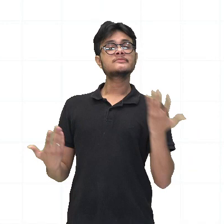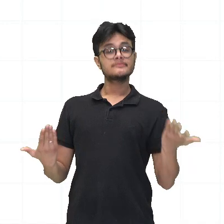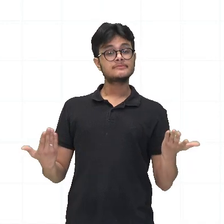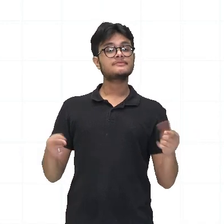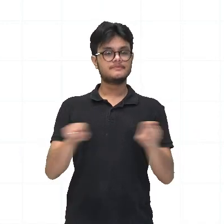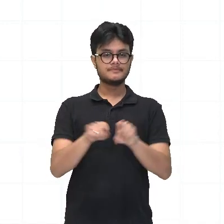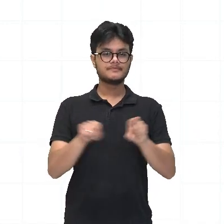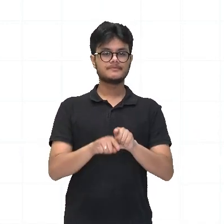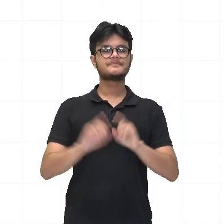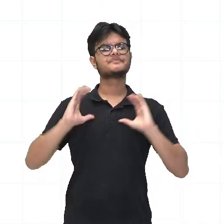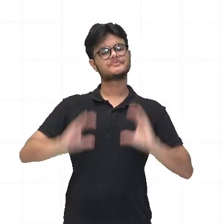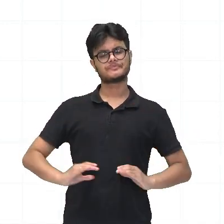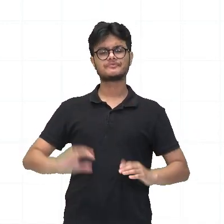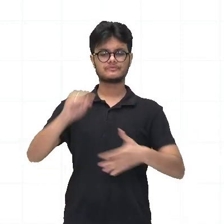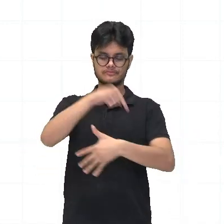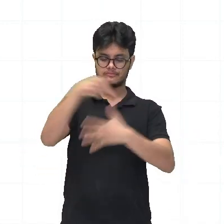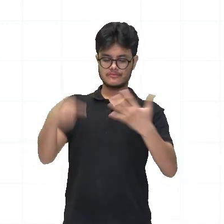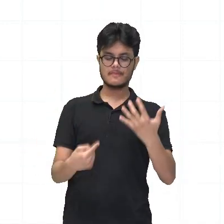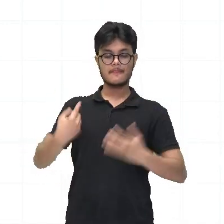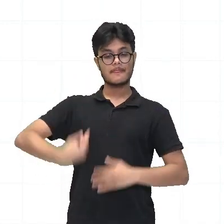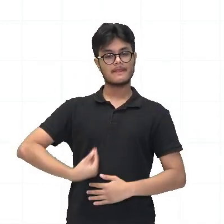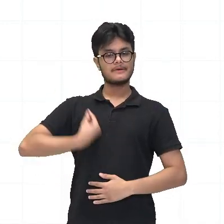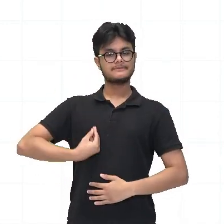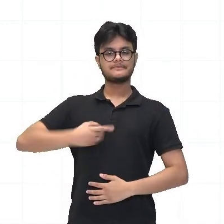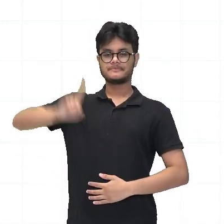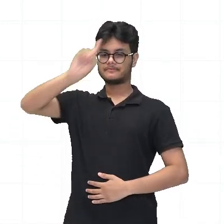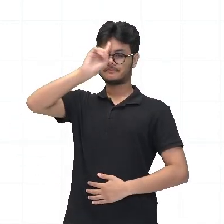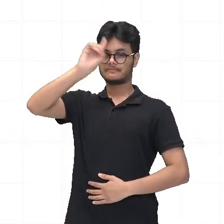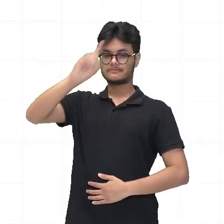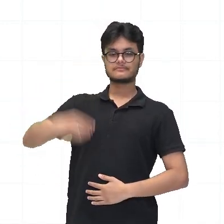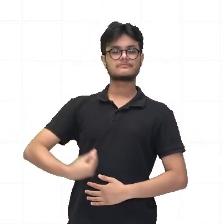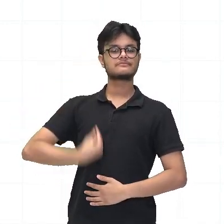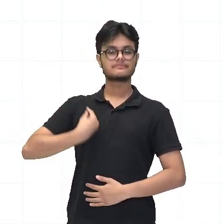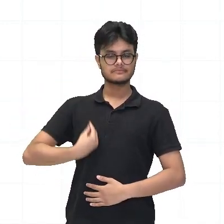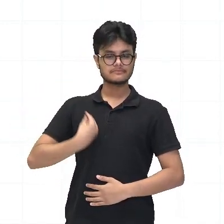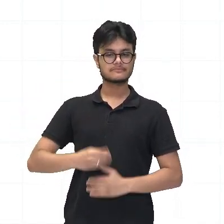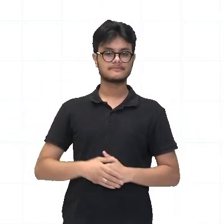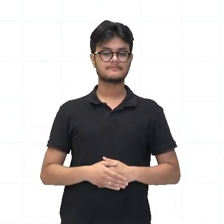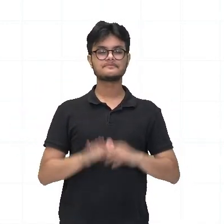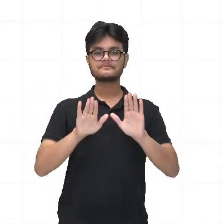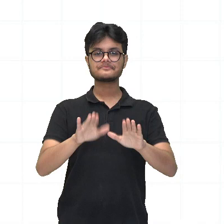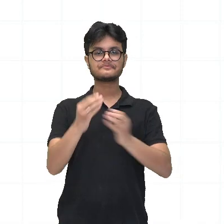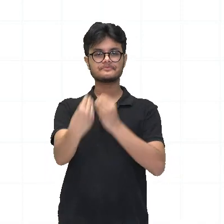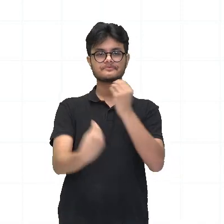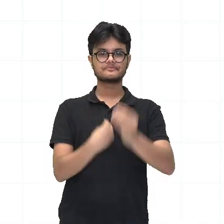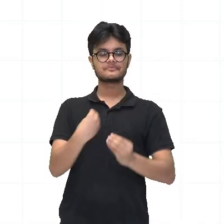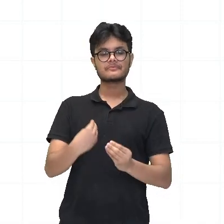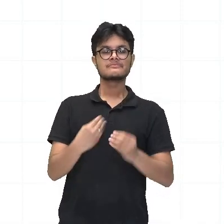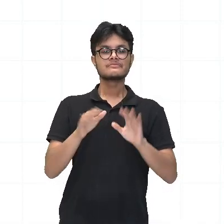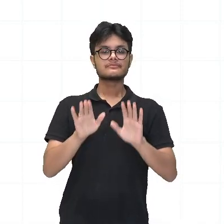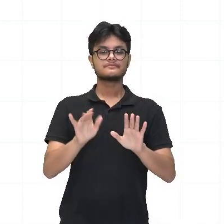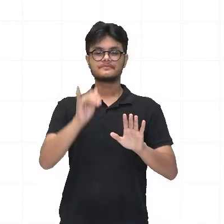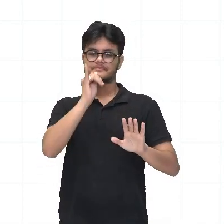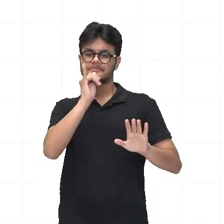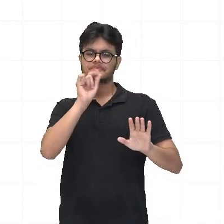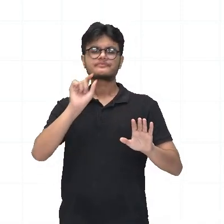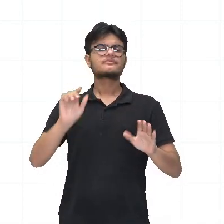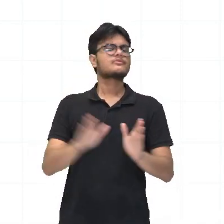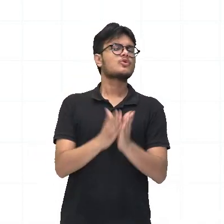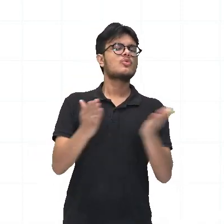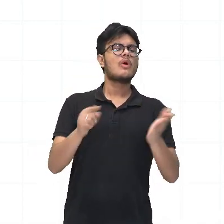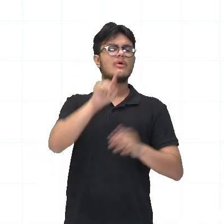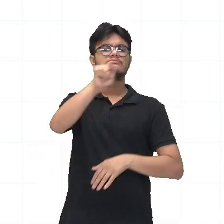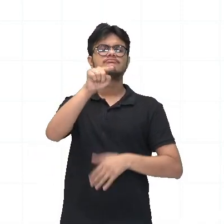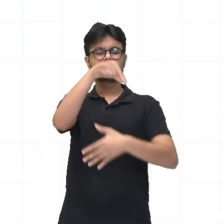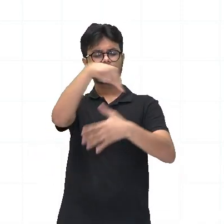seus hábitos, com o tipo de atividades que você tem. Então, de que maneira, que hábitos